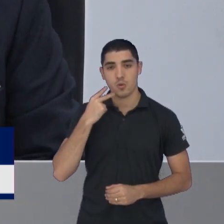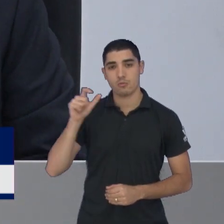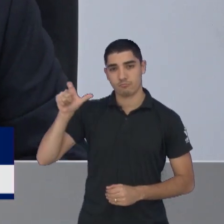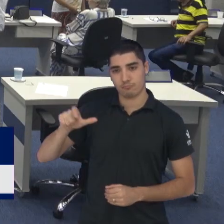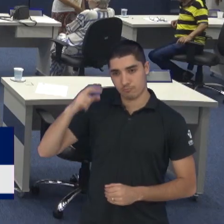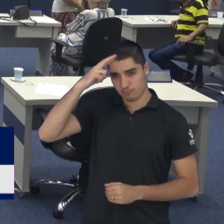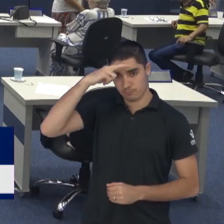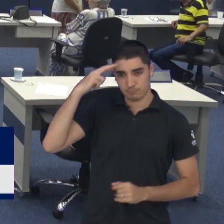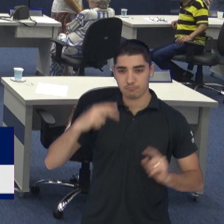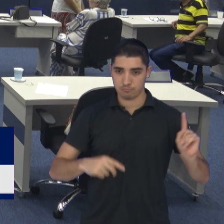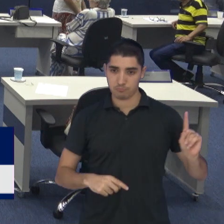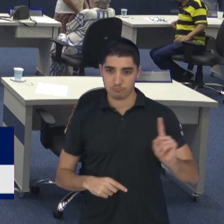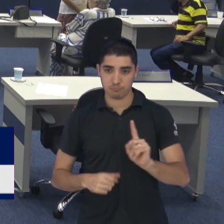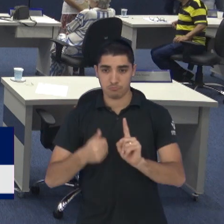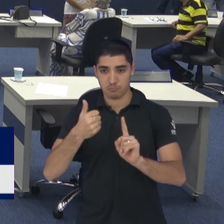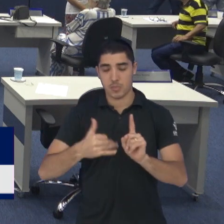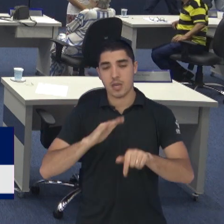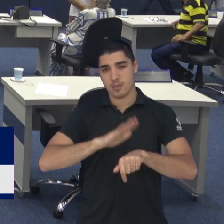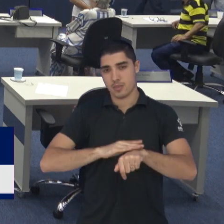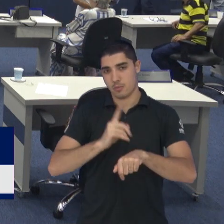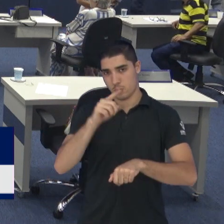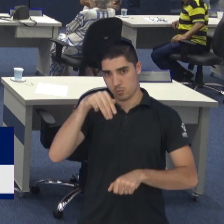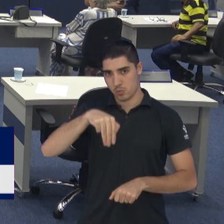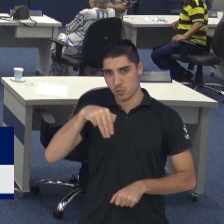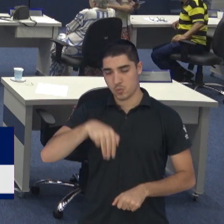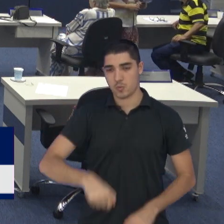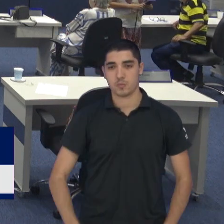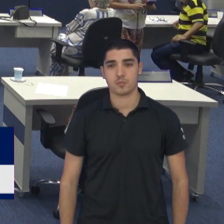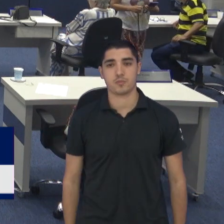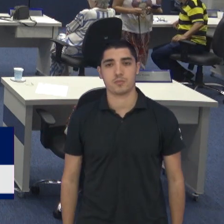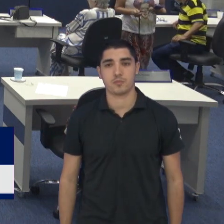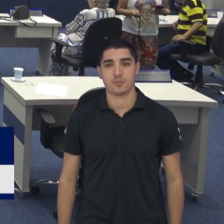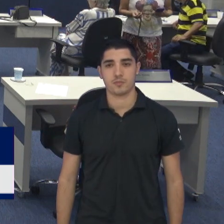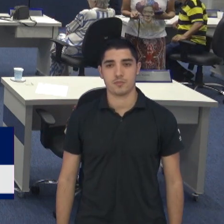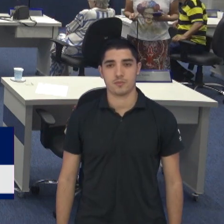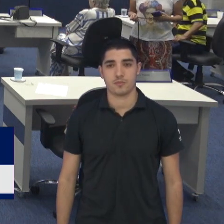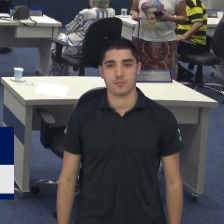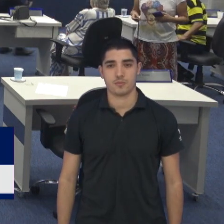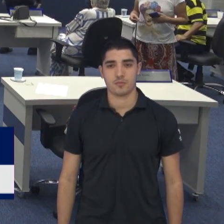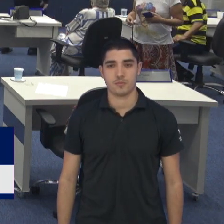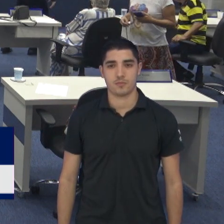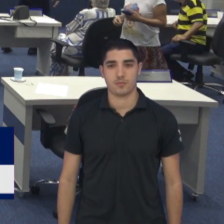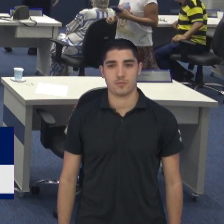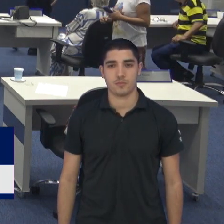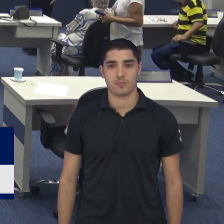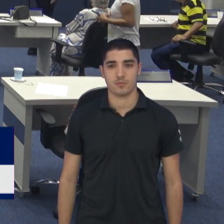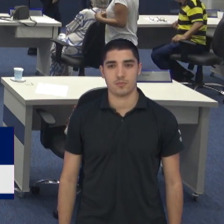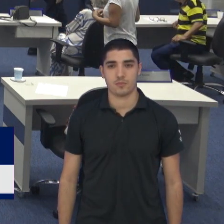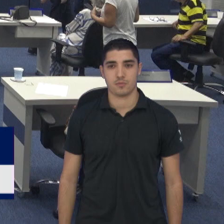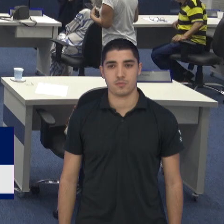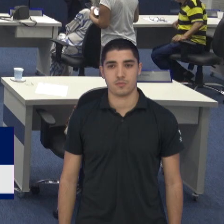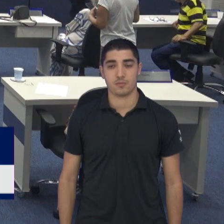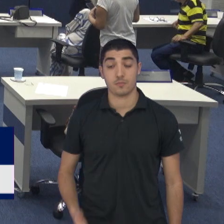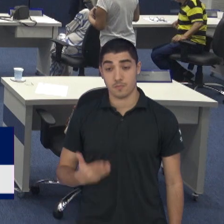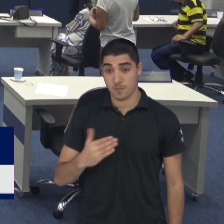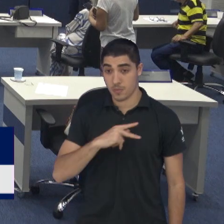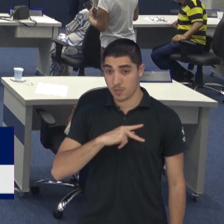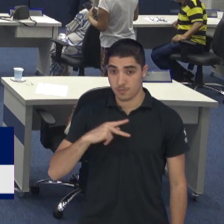Vossa Excelência tem um tempo de 1 minuto, vereador. Senhor